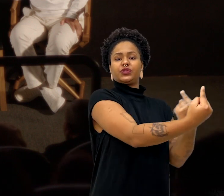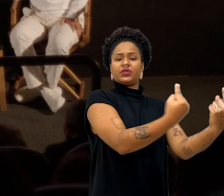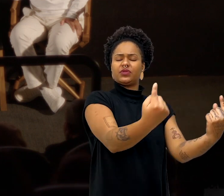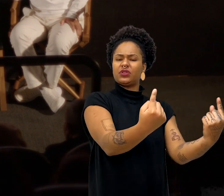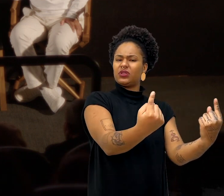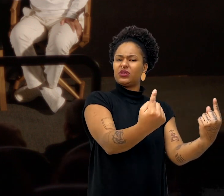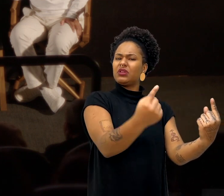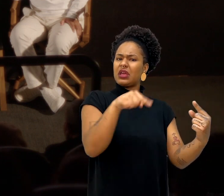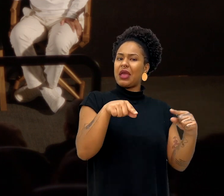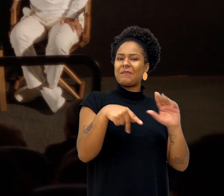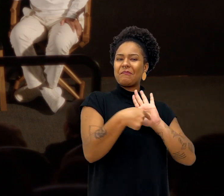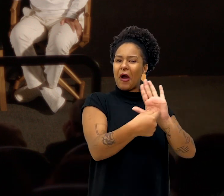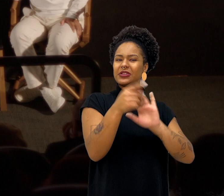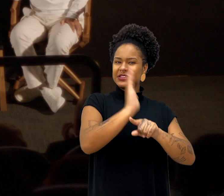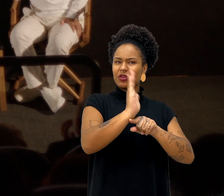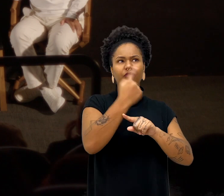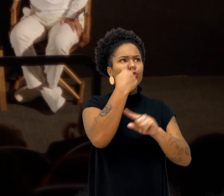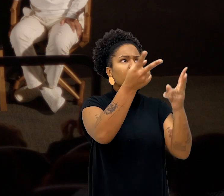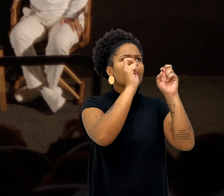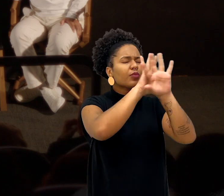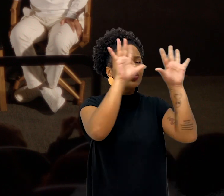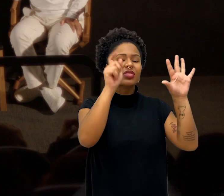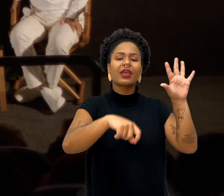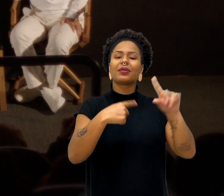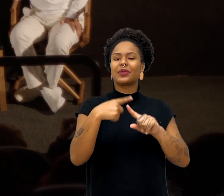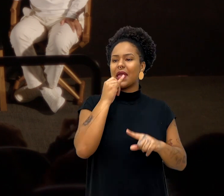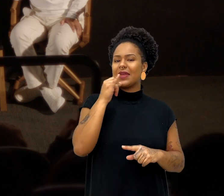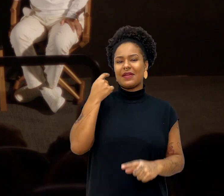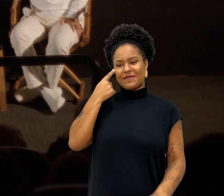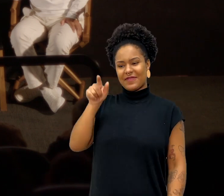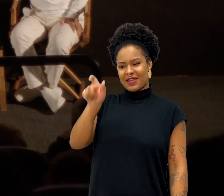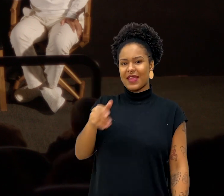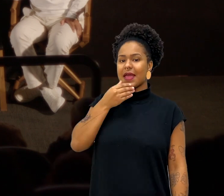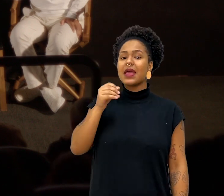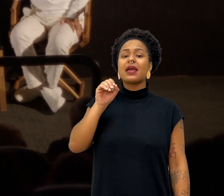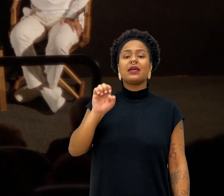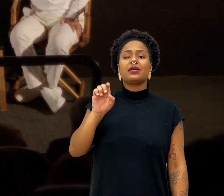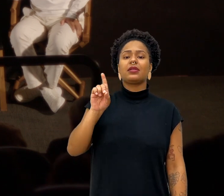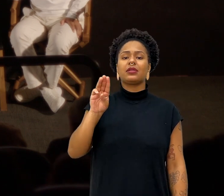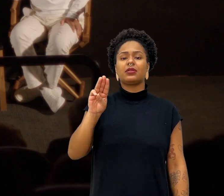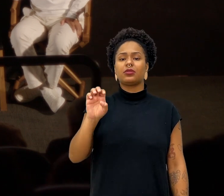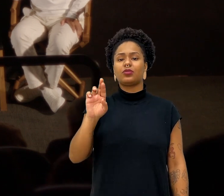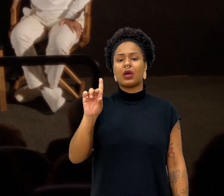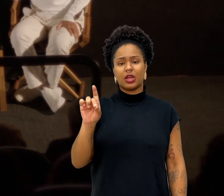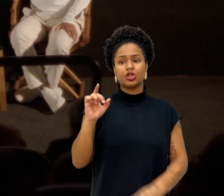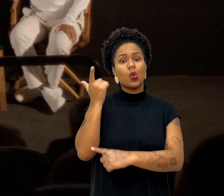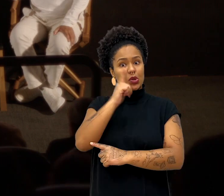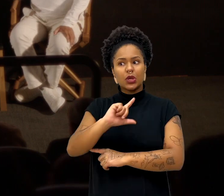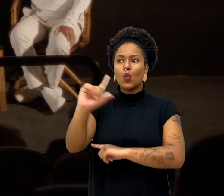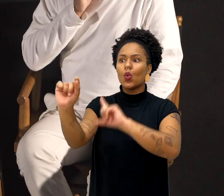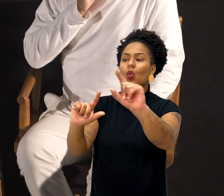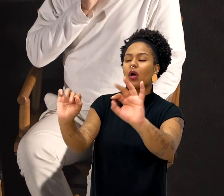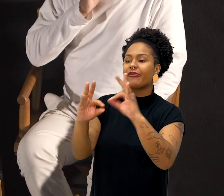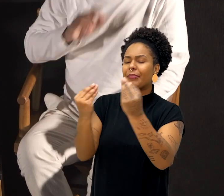E isso é bem palpável no filme, quando a gente vê o Edward, que, enfim, conseguiu sair com a sua família e passou por